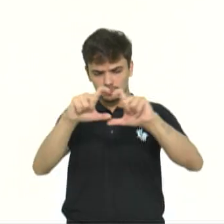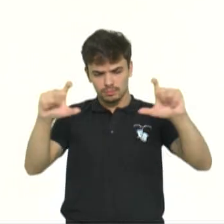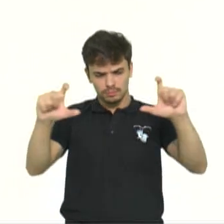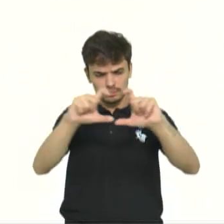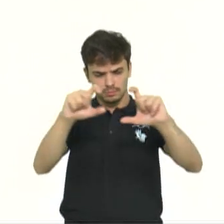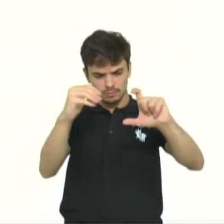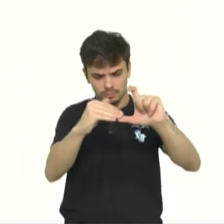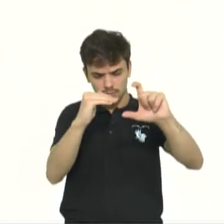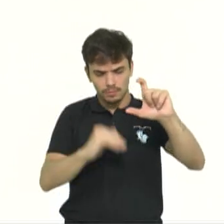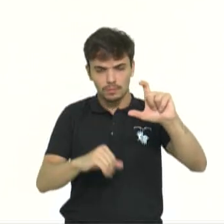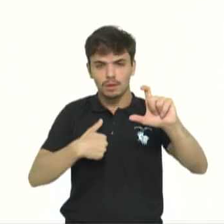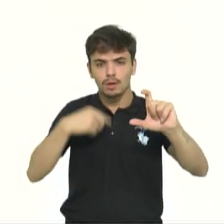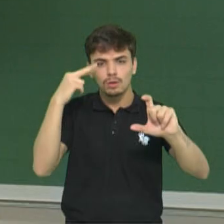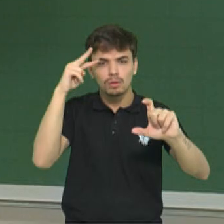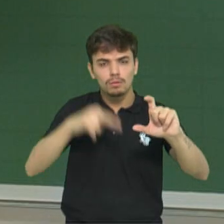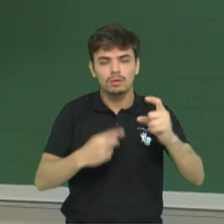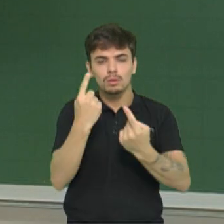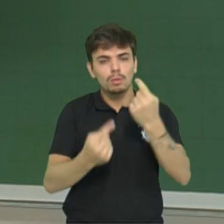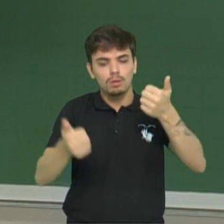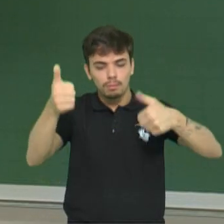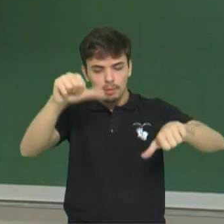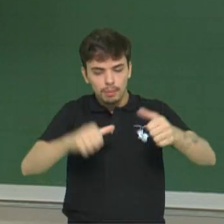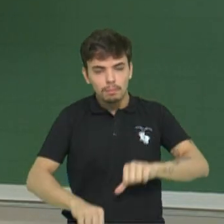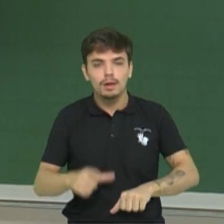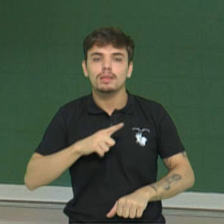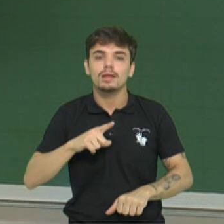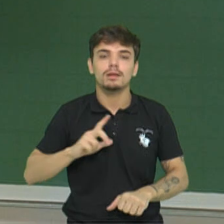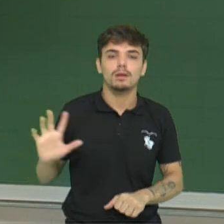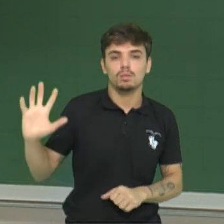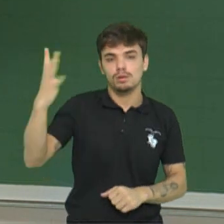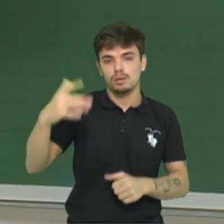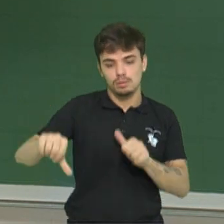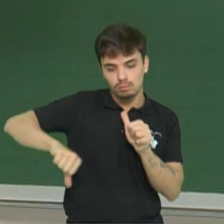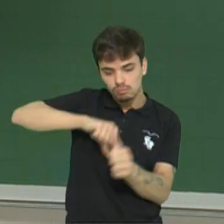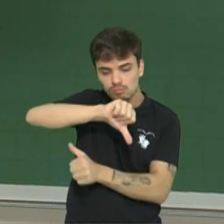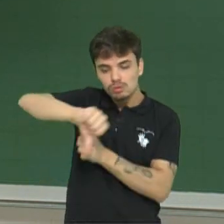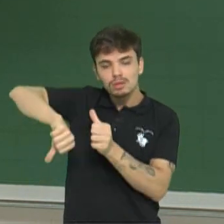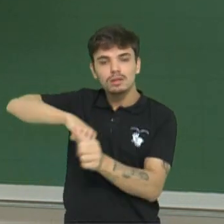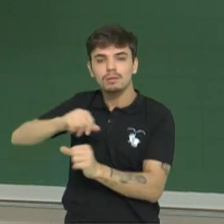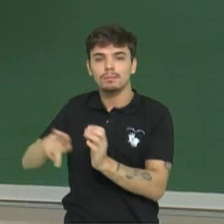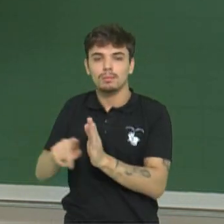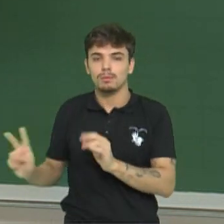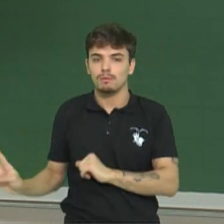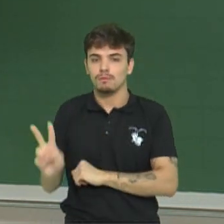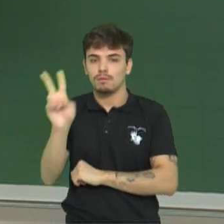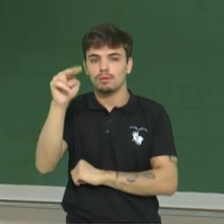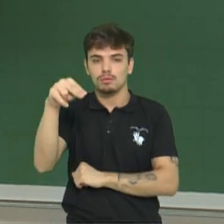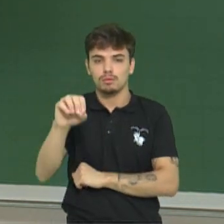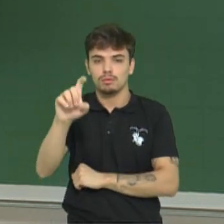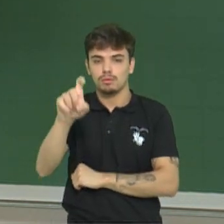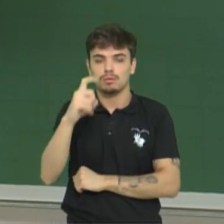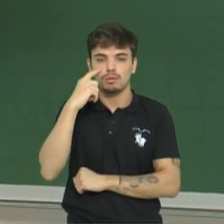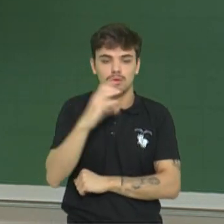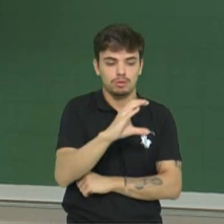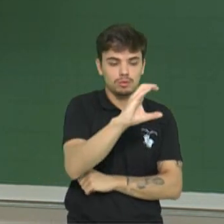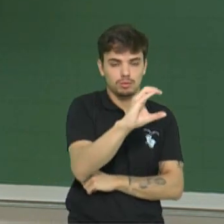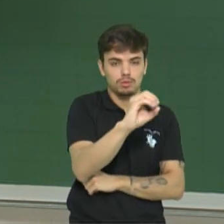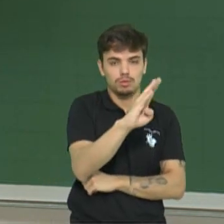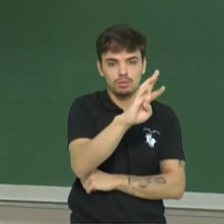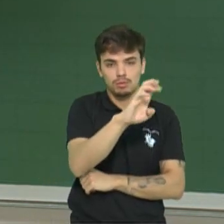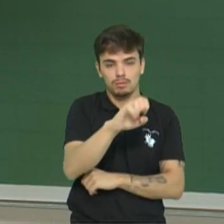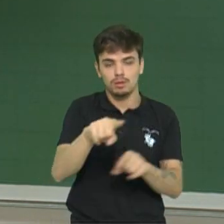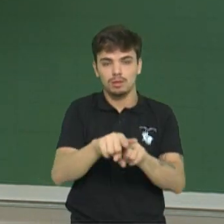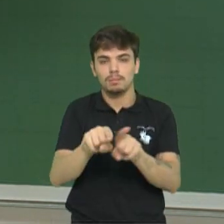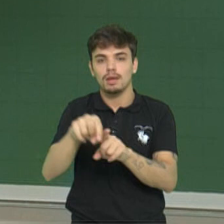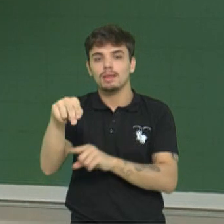2. Então, eu estou vendo aqui quais são os elementos que está ocorrendo modificação no valor do NOX, o cobre e o